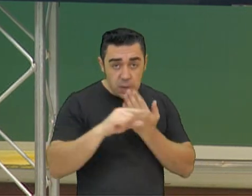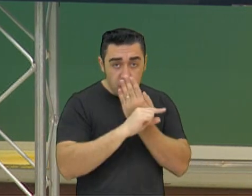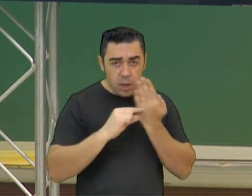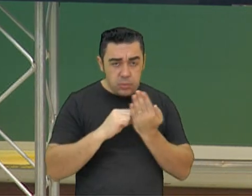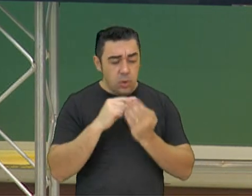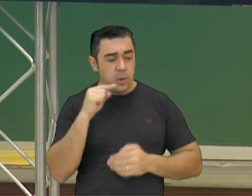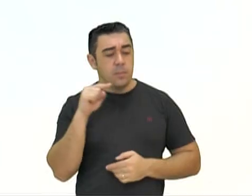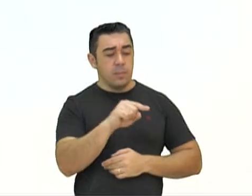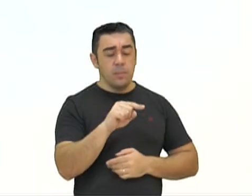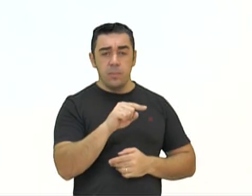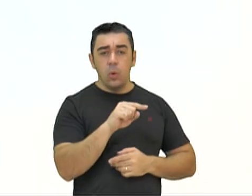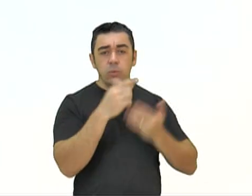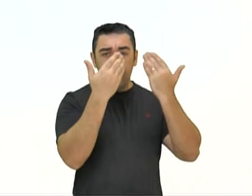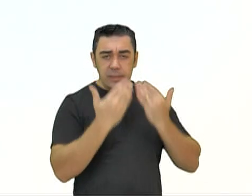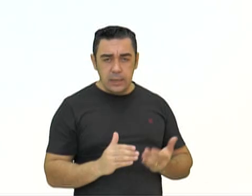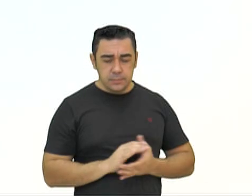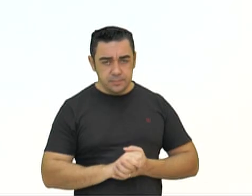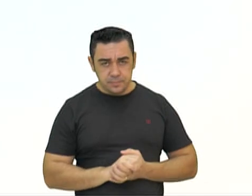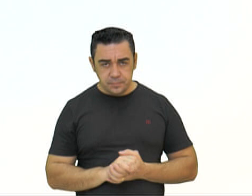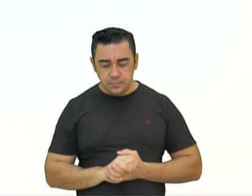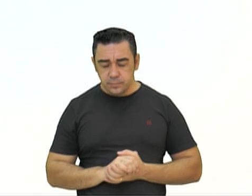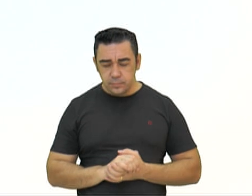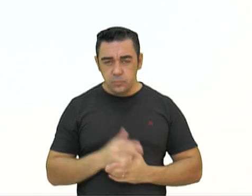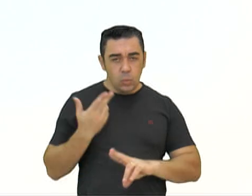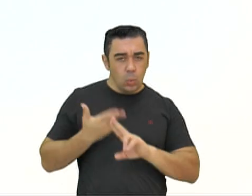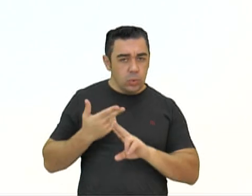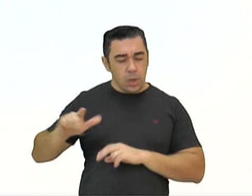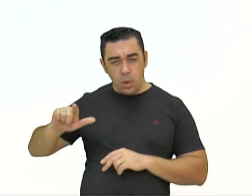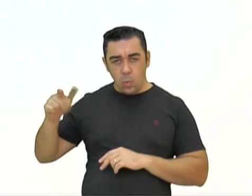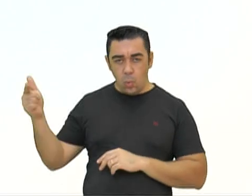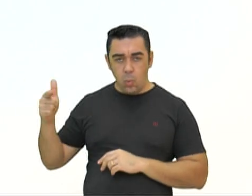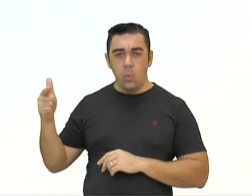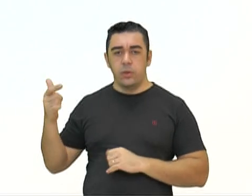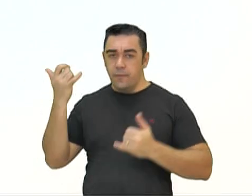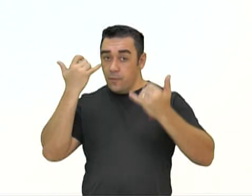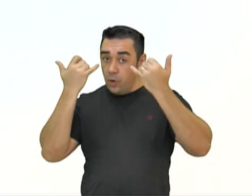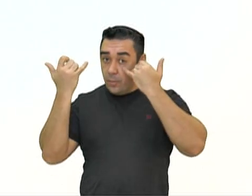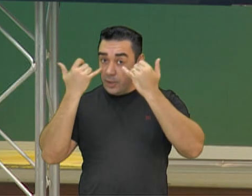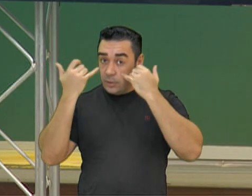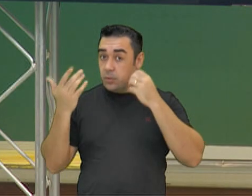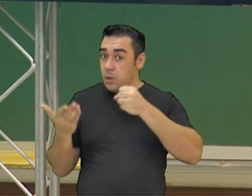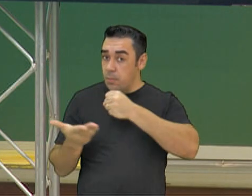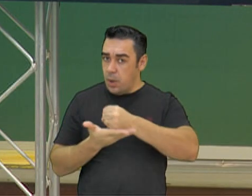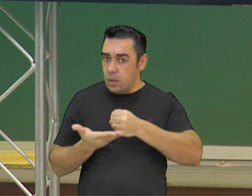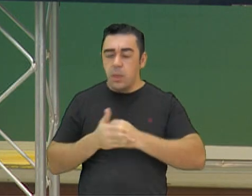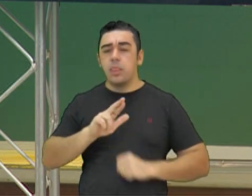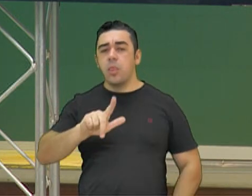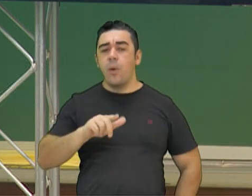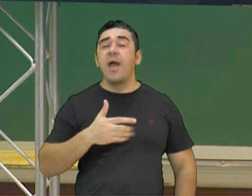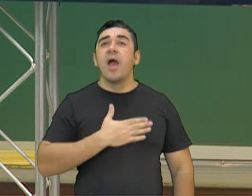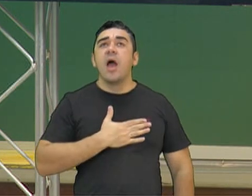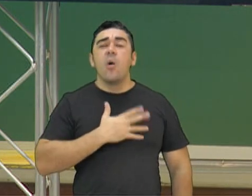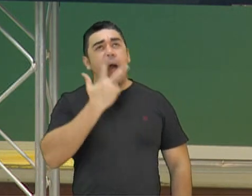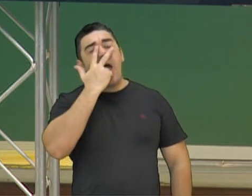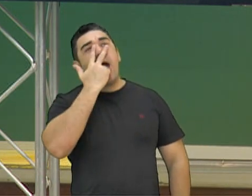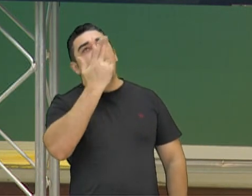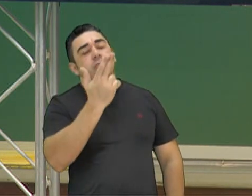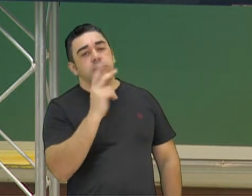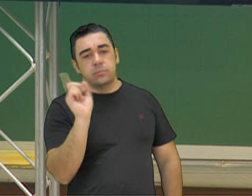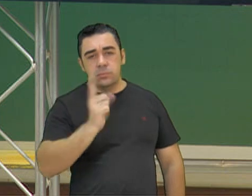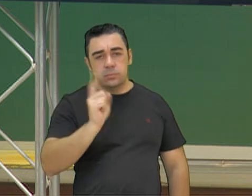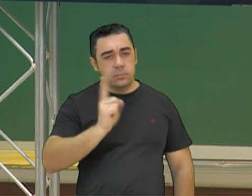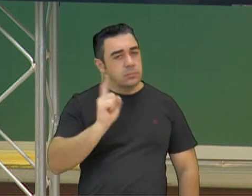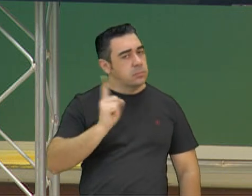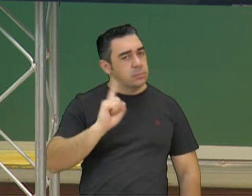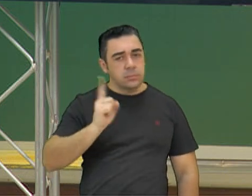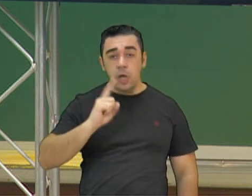analisar. Depois, usar outras fontes de informação para se embasar. Né? Não é simplesmente um achismo, né? Você não simplesmente acha aquilo. Você